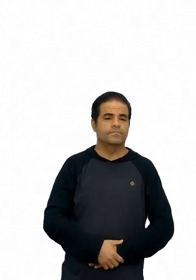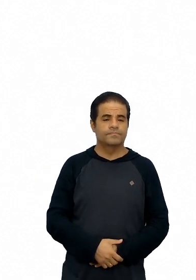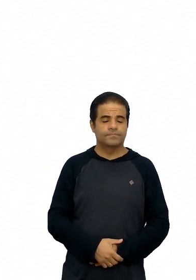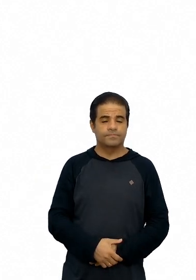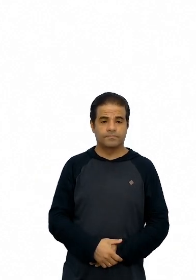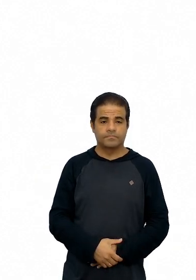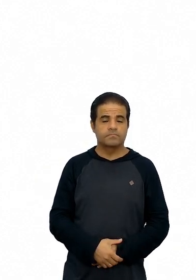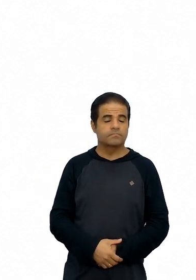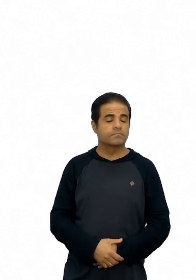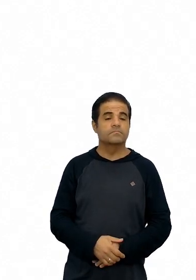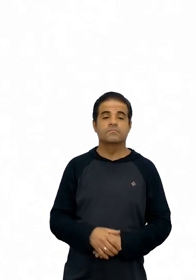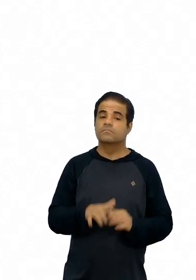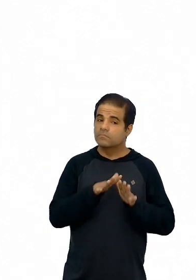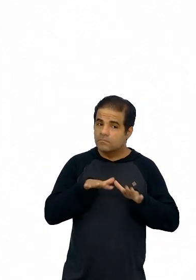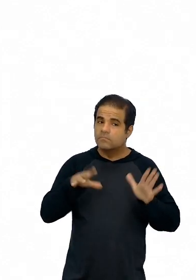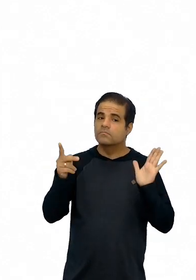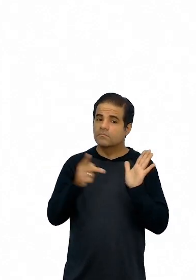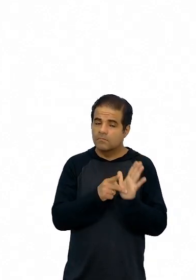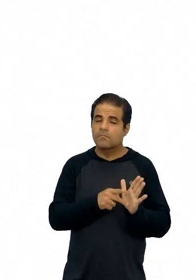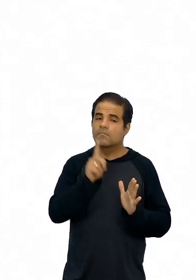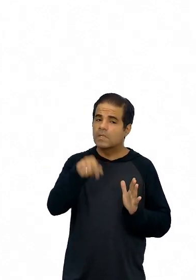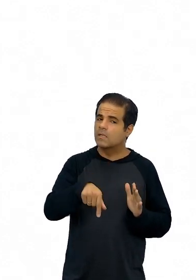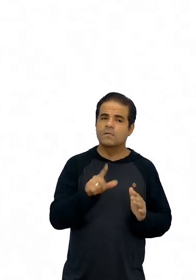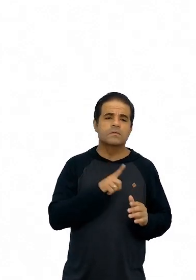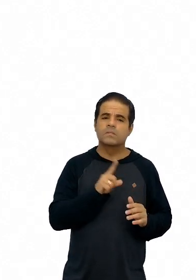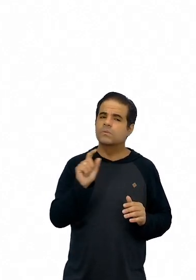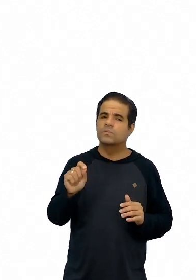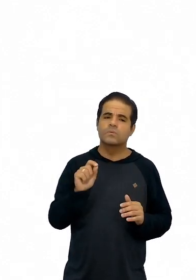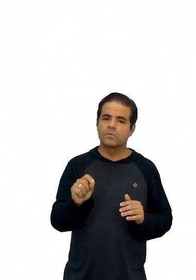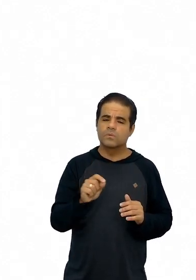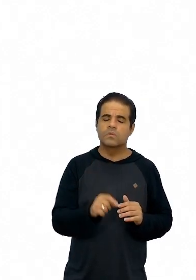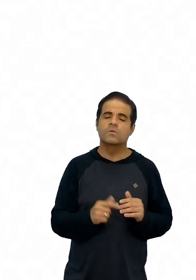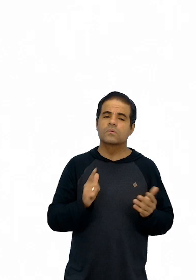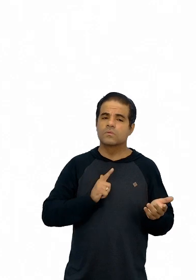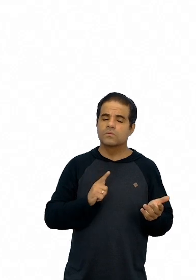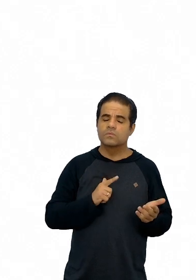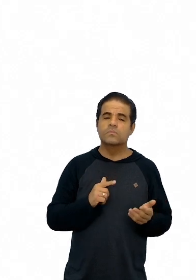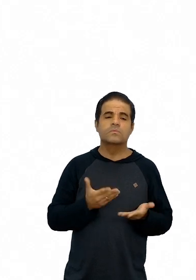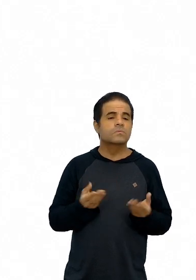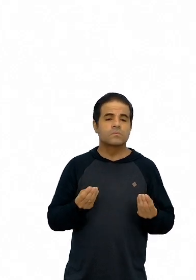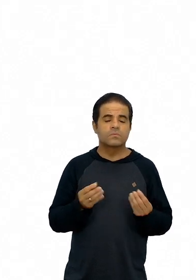tá? E na verdade a gente tem ali, né, a gente tem